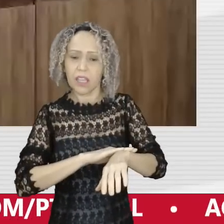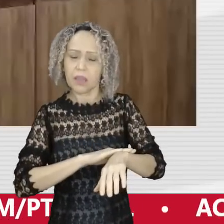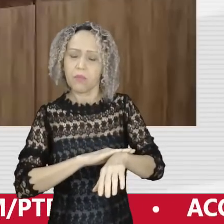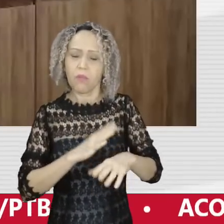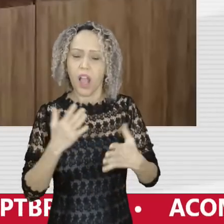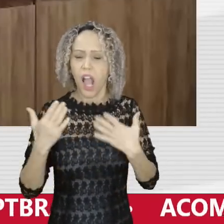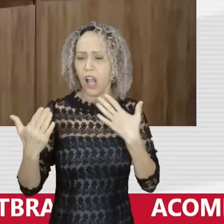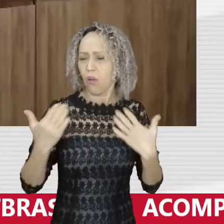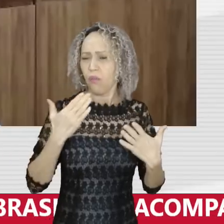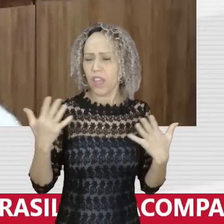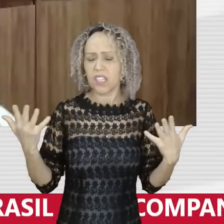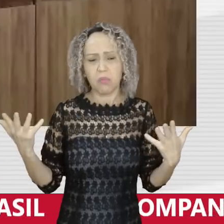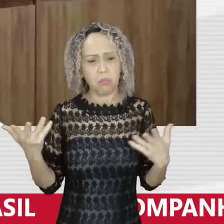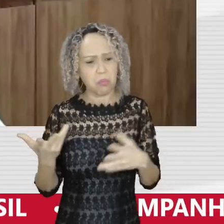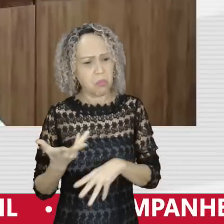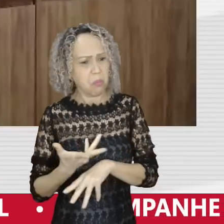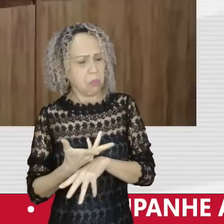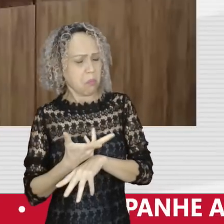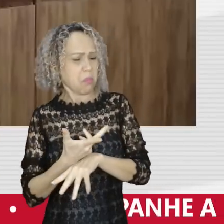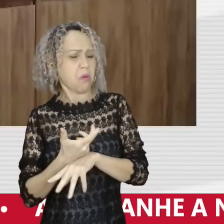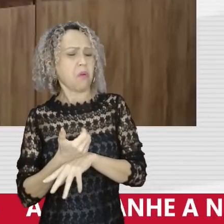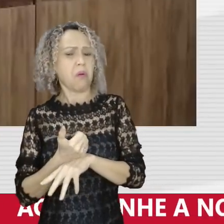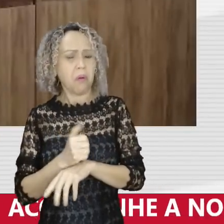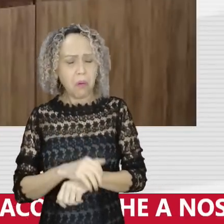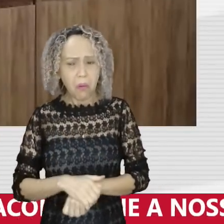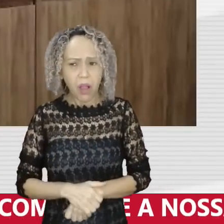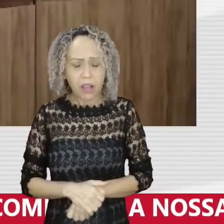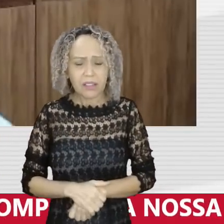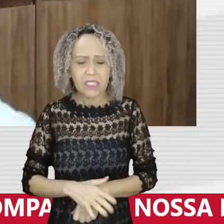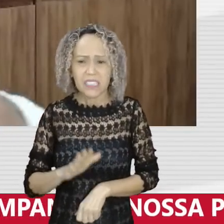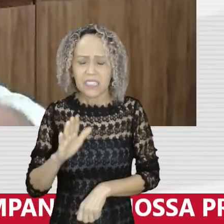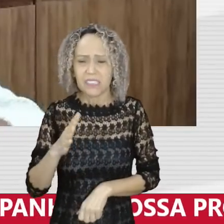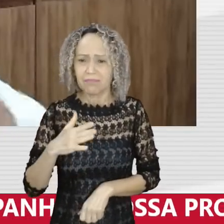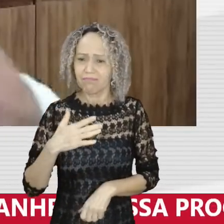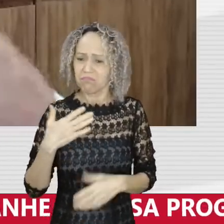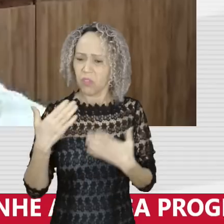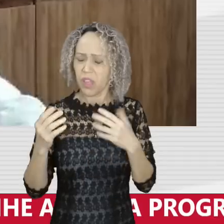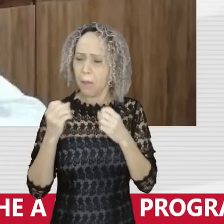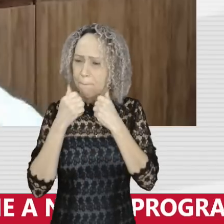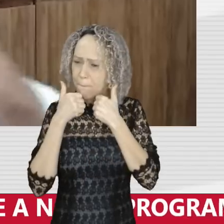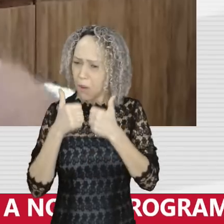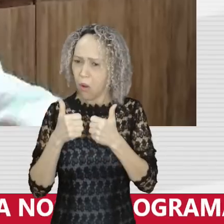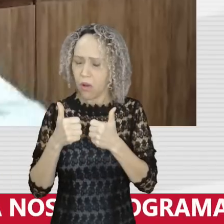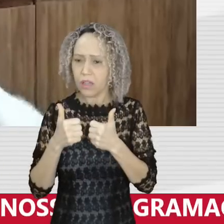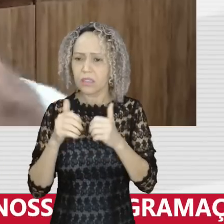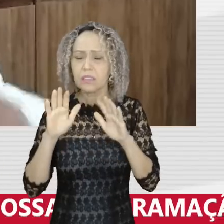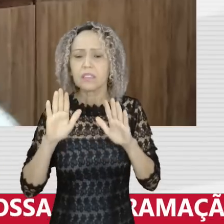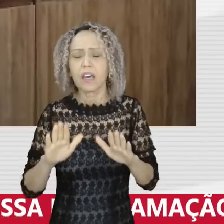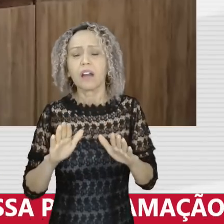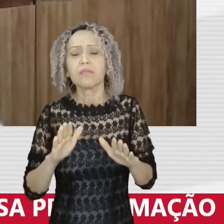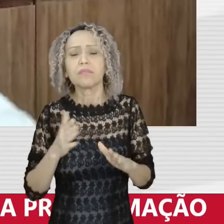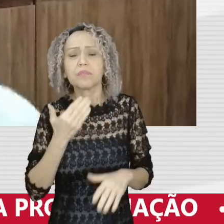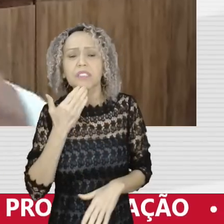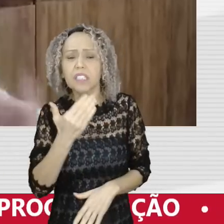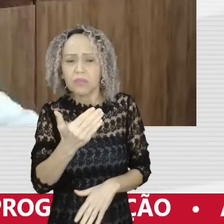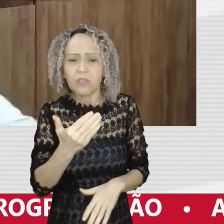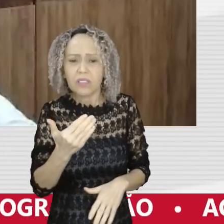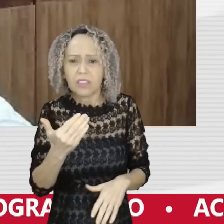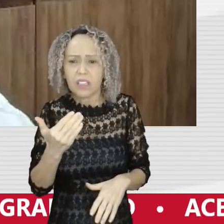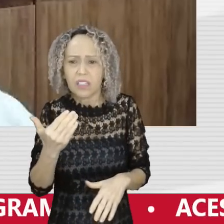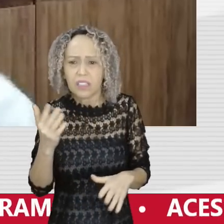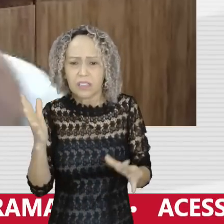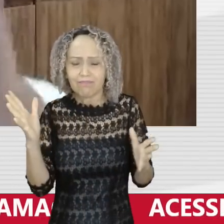acho que você poderia assim, dizer assim, as últimas palavras, juntando, lembrando que com tudo isso que nós estamos falando,